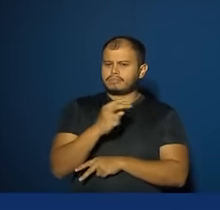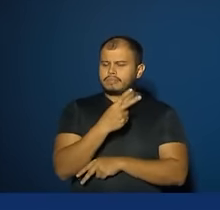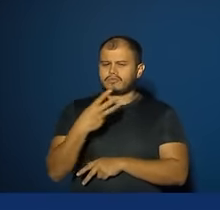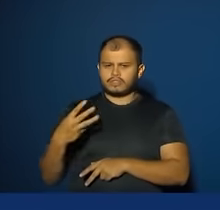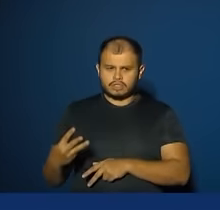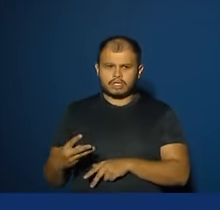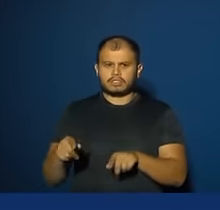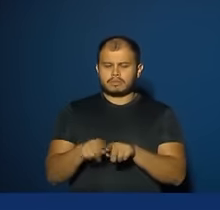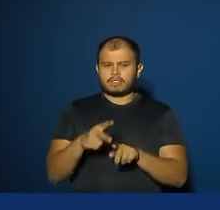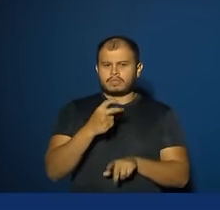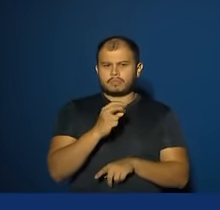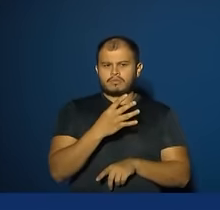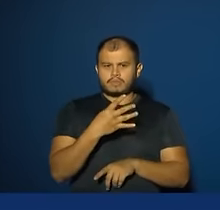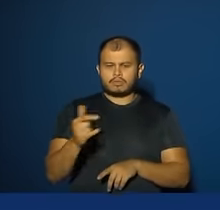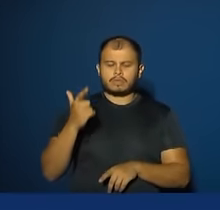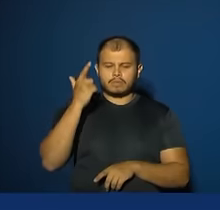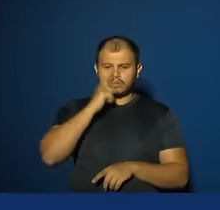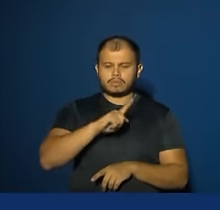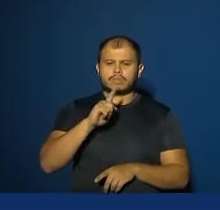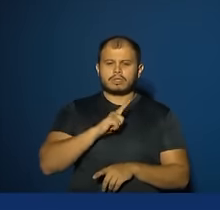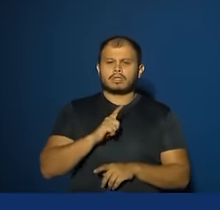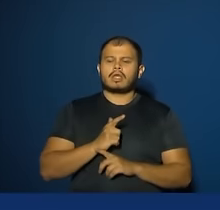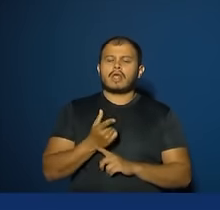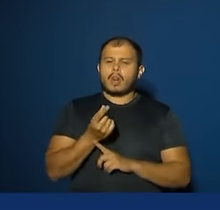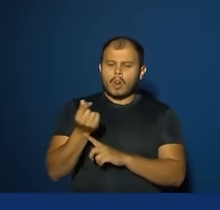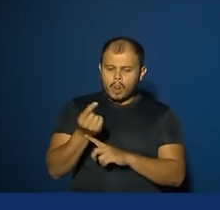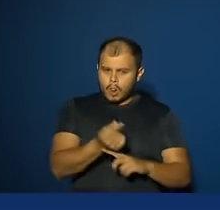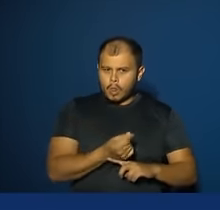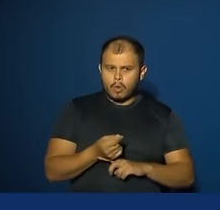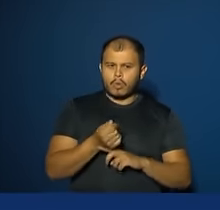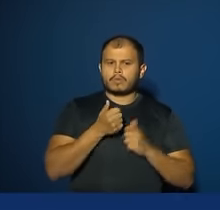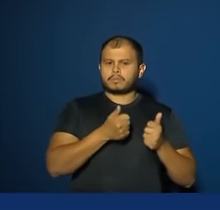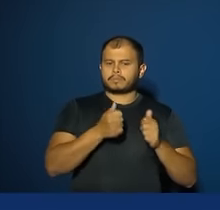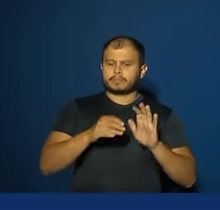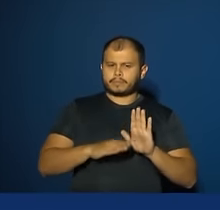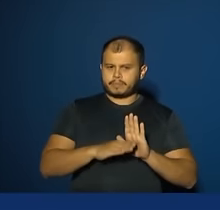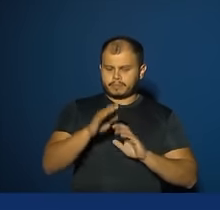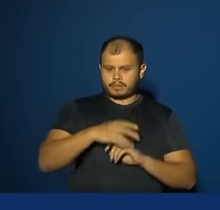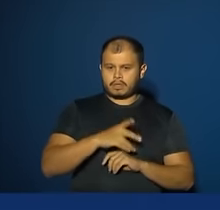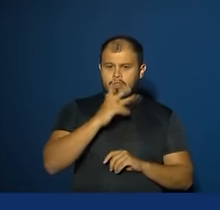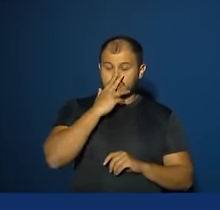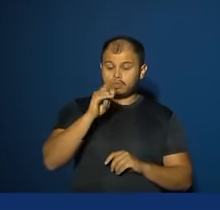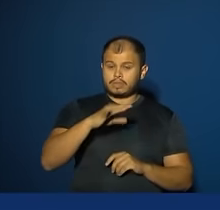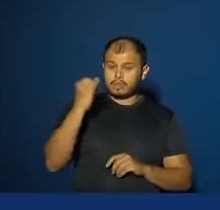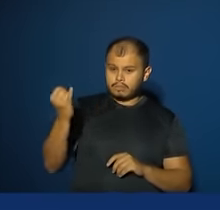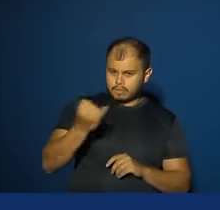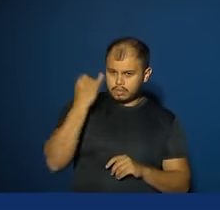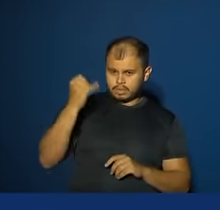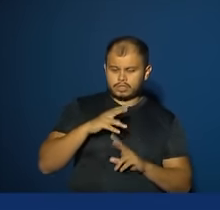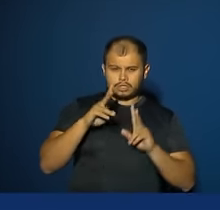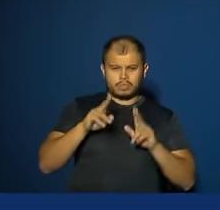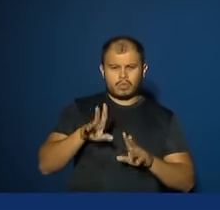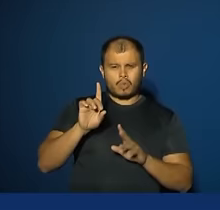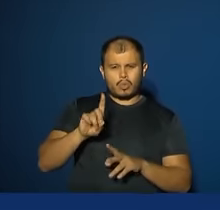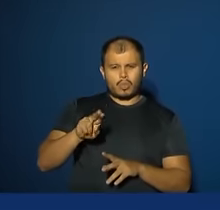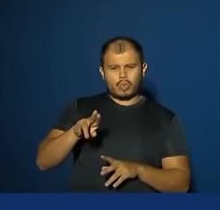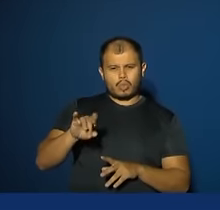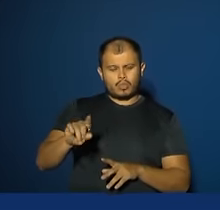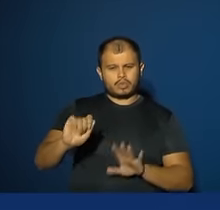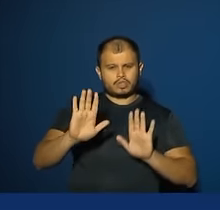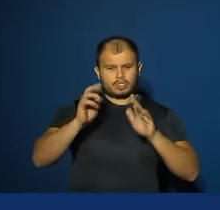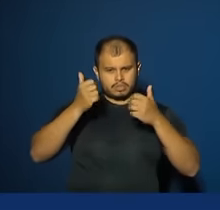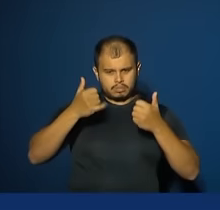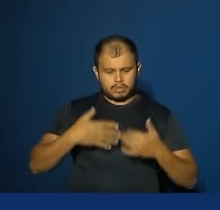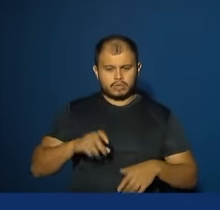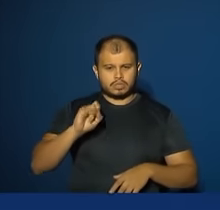especial 2024, começasse a projetar lucros crescentes, né? E eu acho que isso é muito importante para a gente, né? Como o Duda falou, quando a